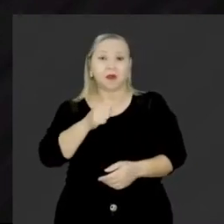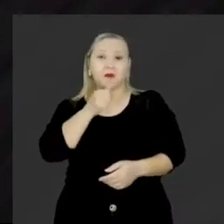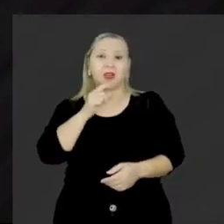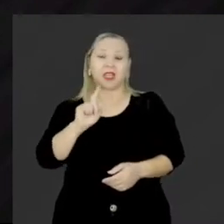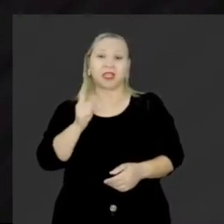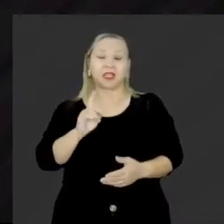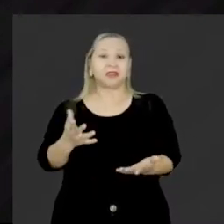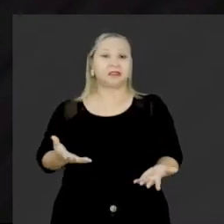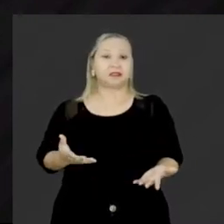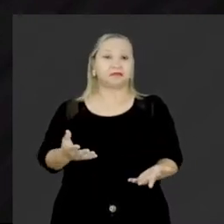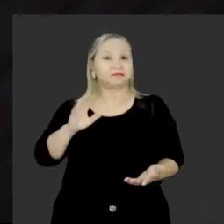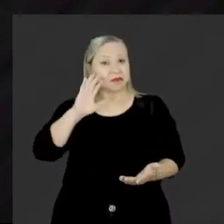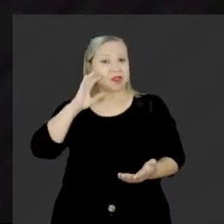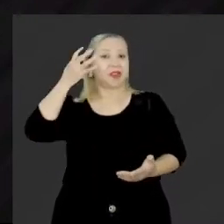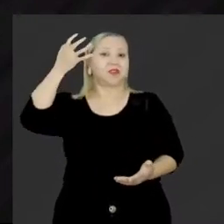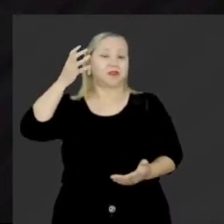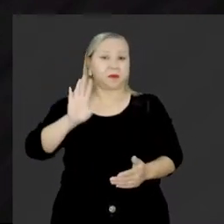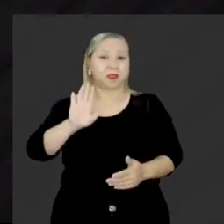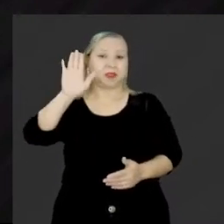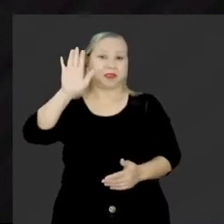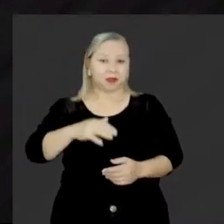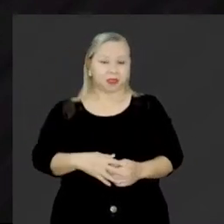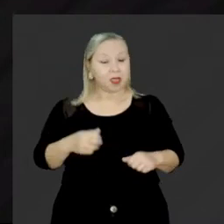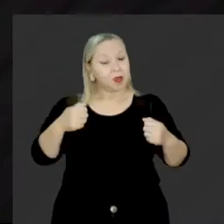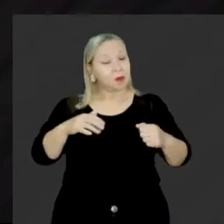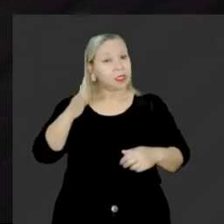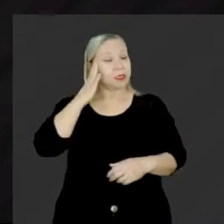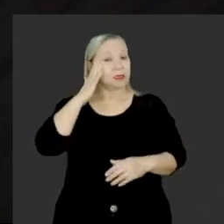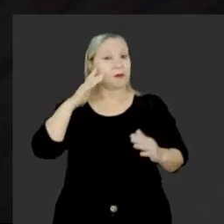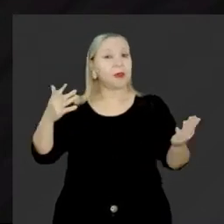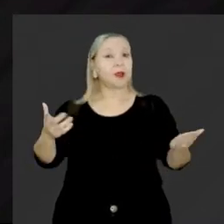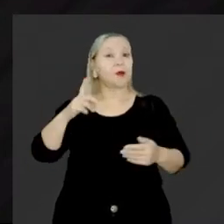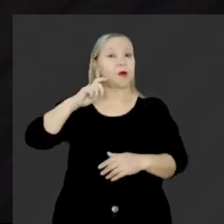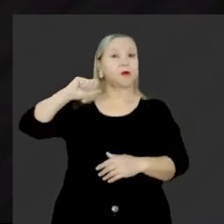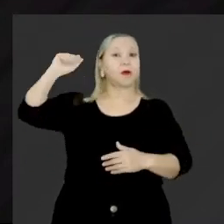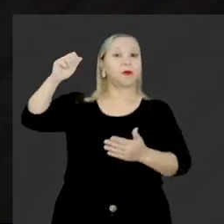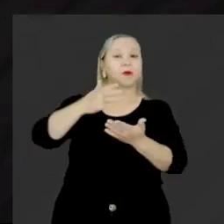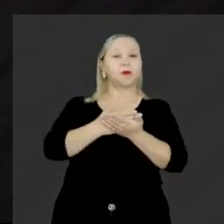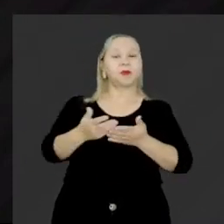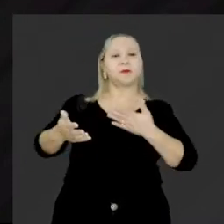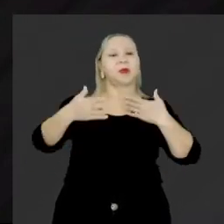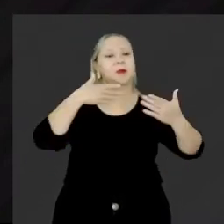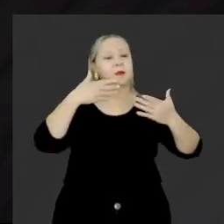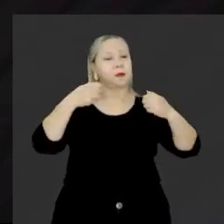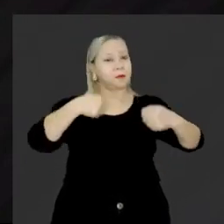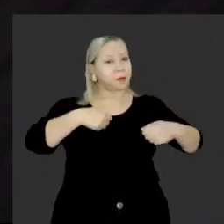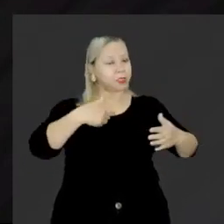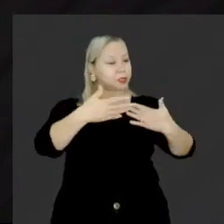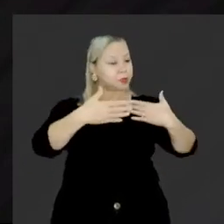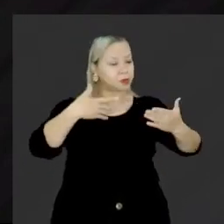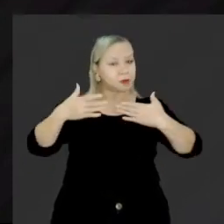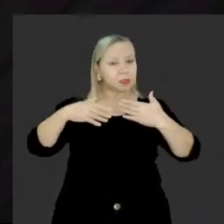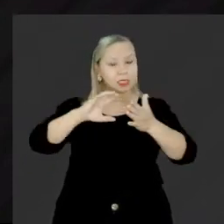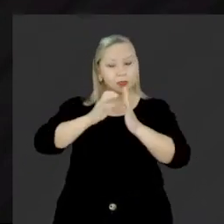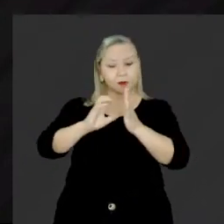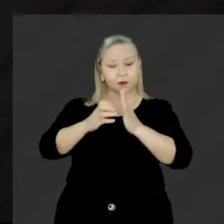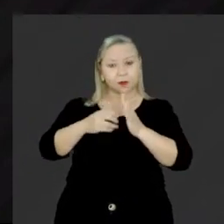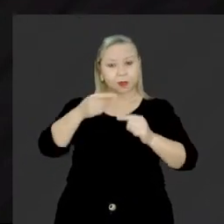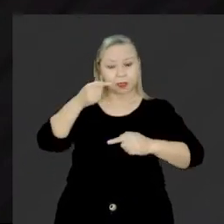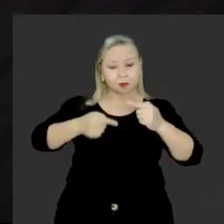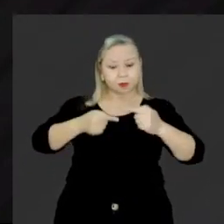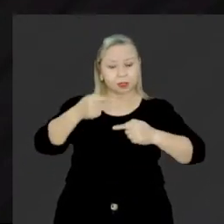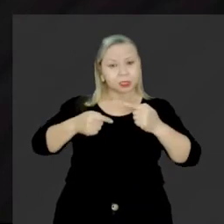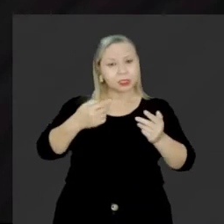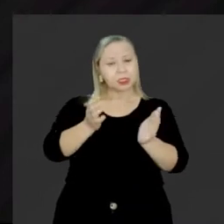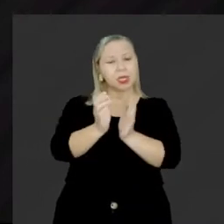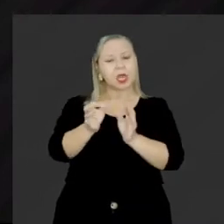que você vai pegar esse país e você tem que reconstruir. Um país que tem uma inflação de 2 dígitos, um